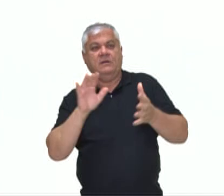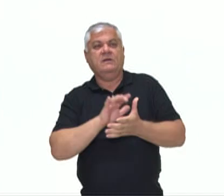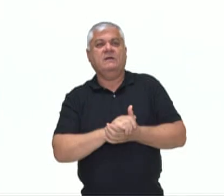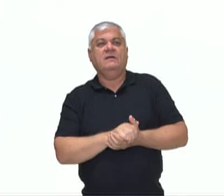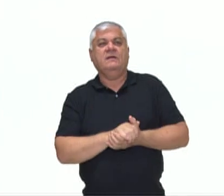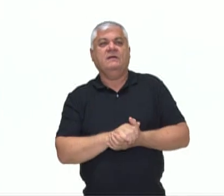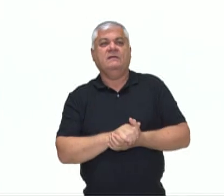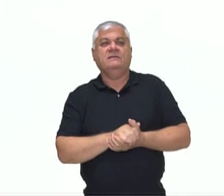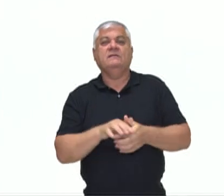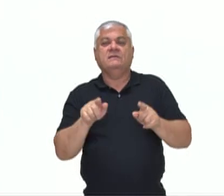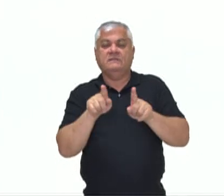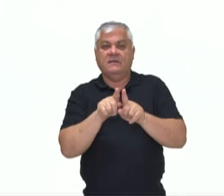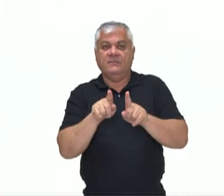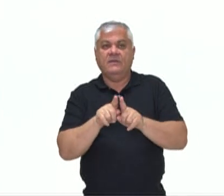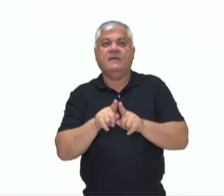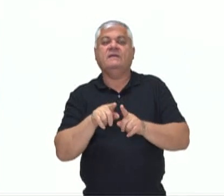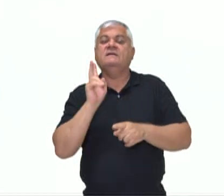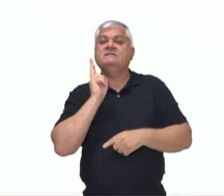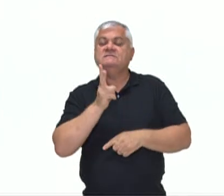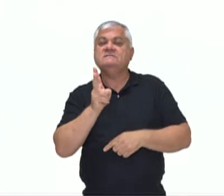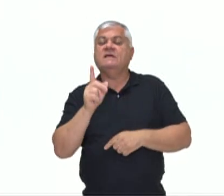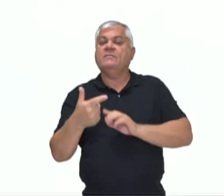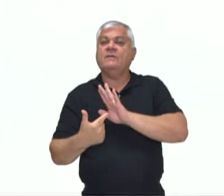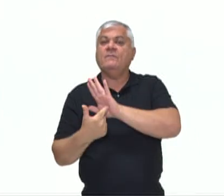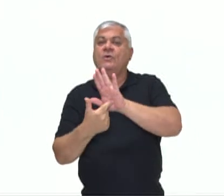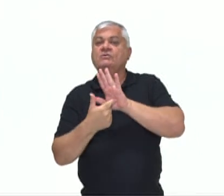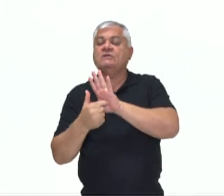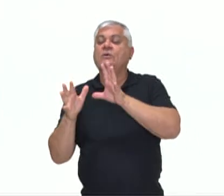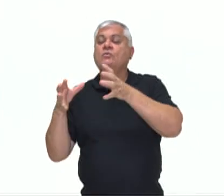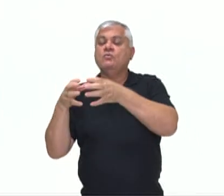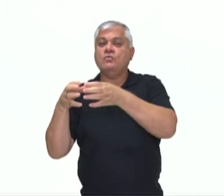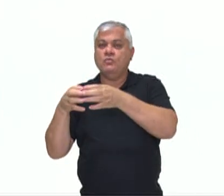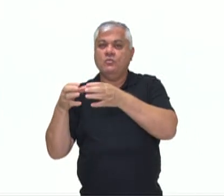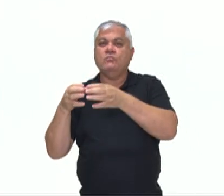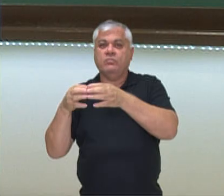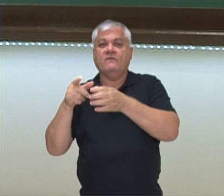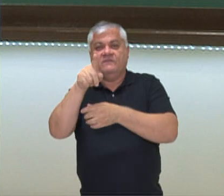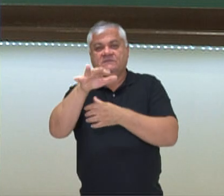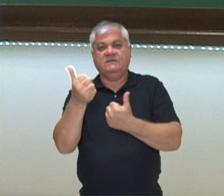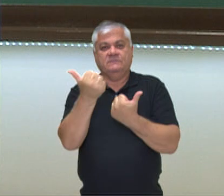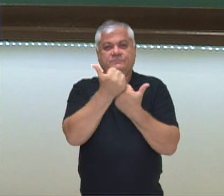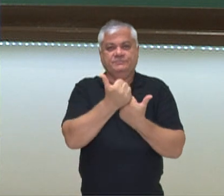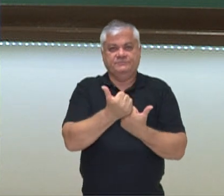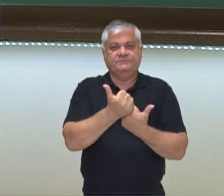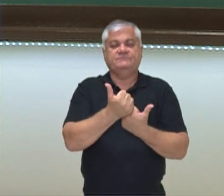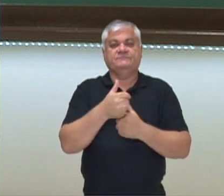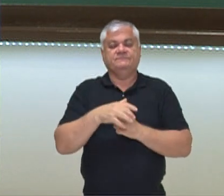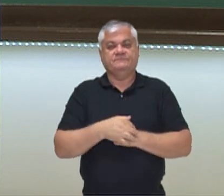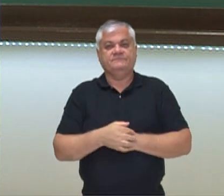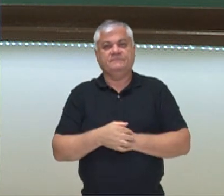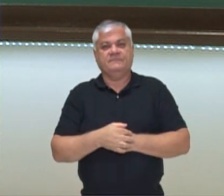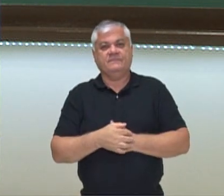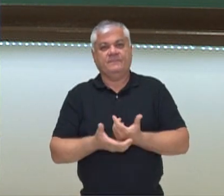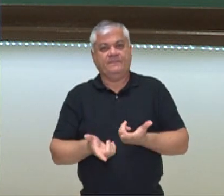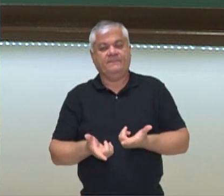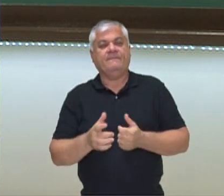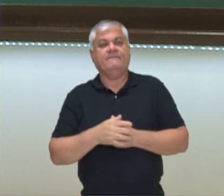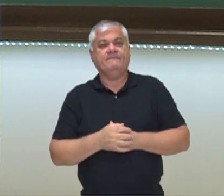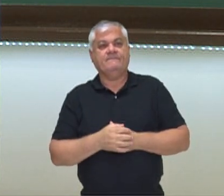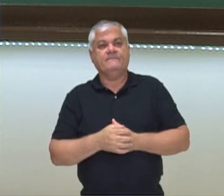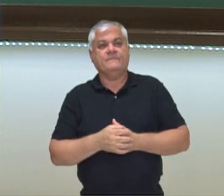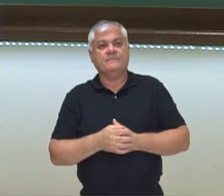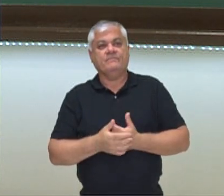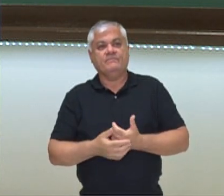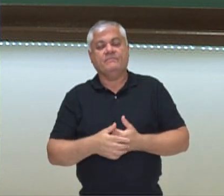I'm representing the group, e você está representando, aí você iria contar, 8th